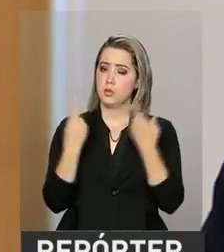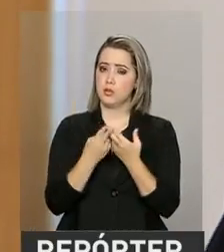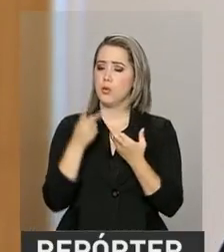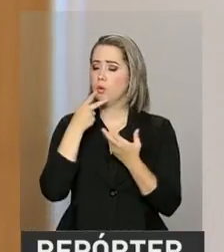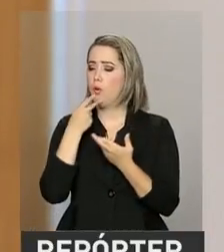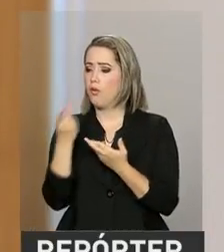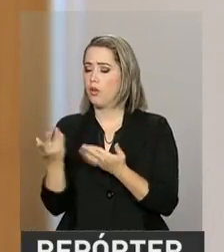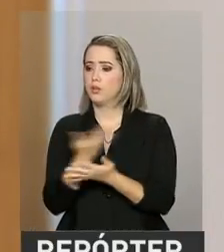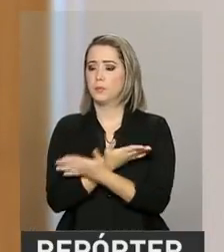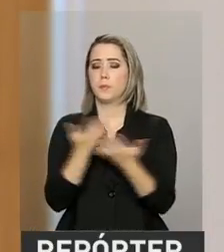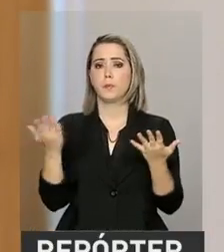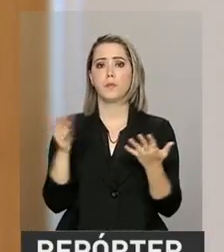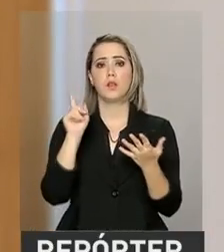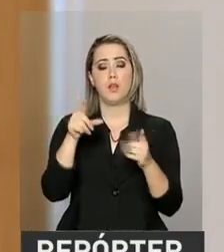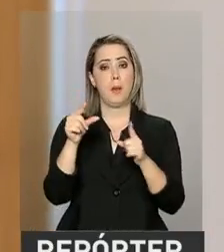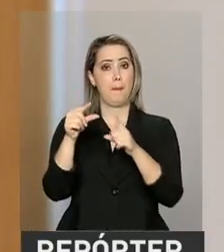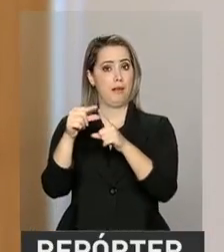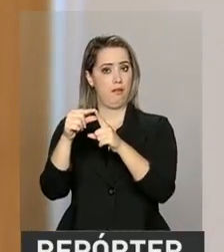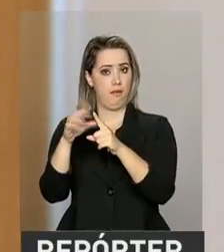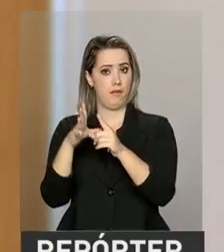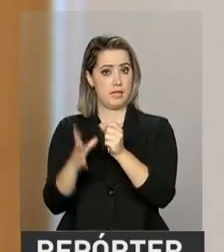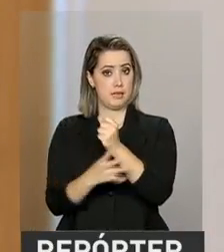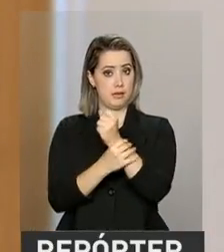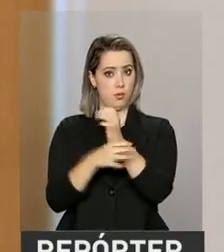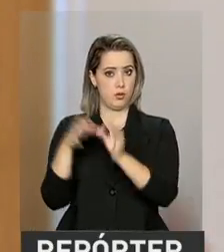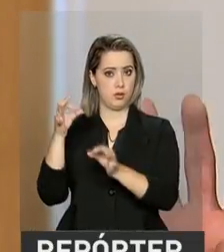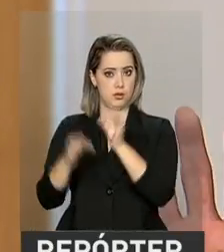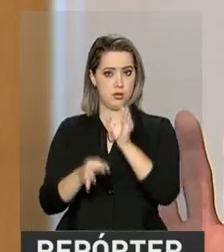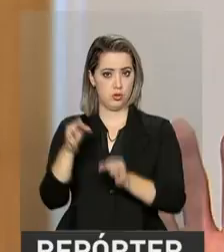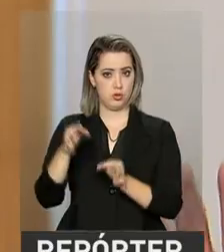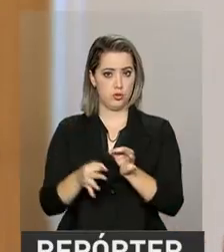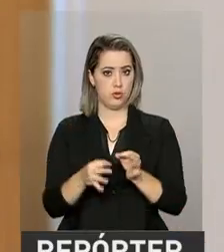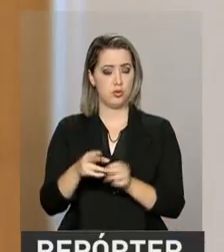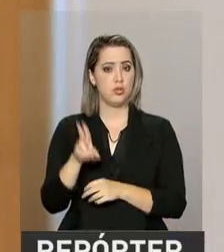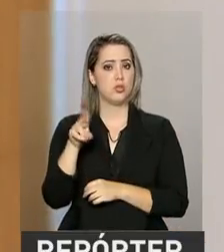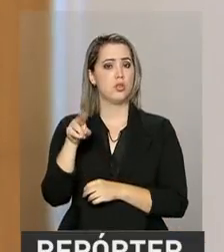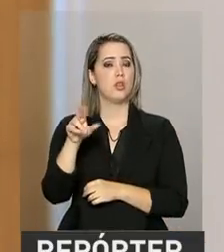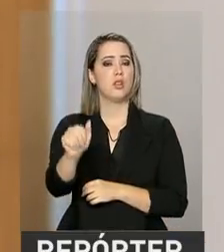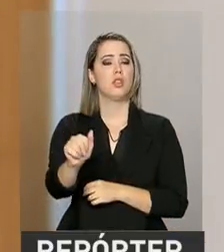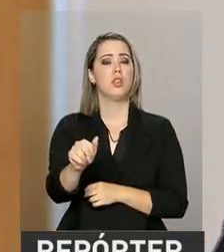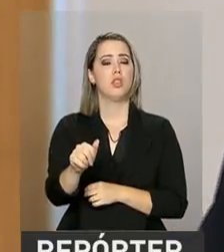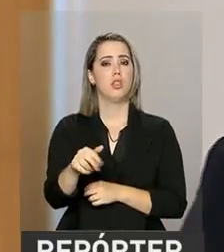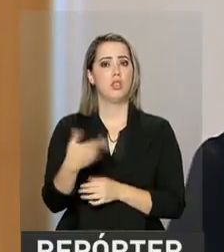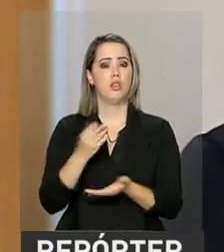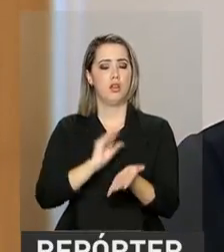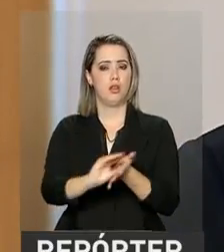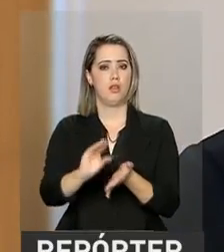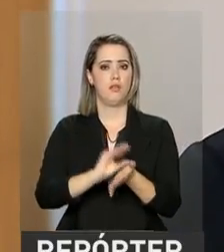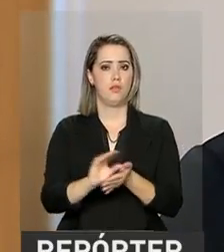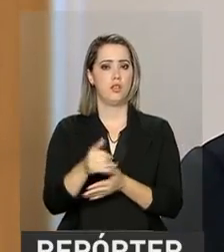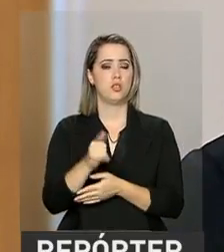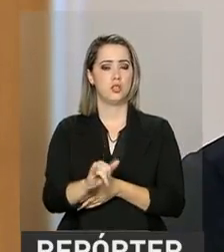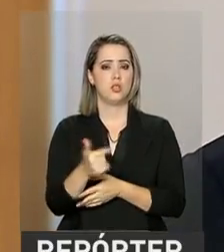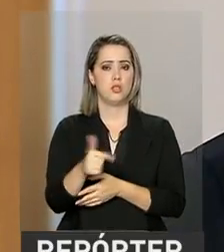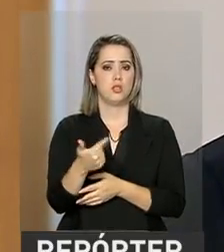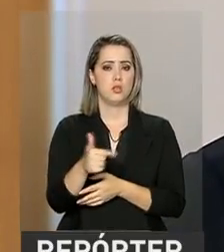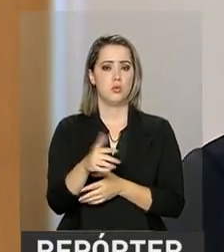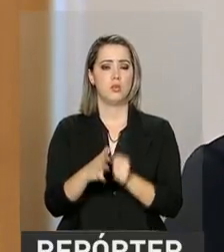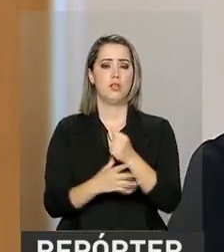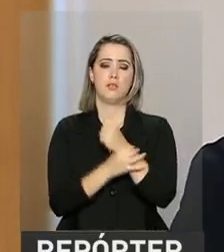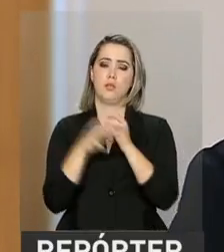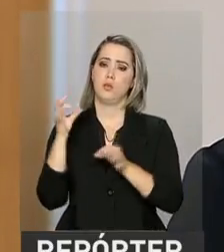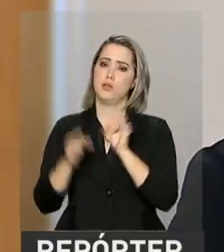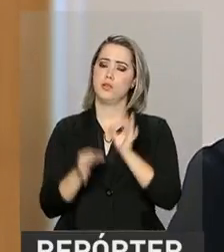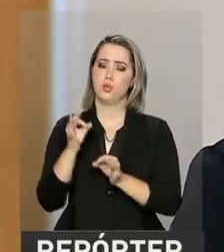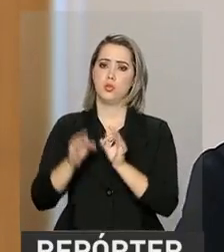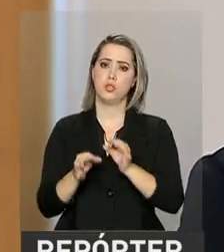exatamente as palavras segurança jurídica ninguém investe se não tiver segurança jurídica é fácil